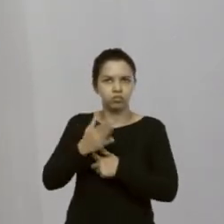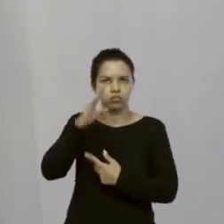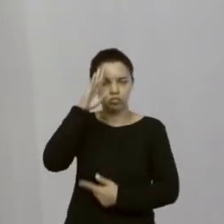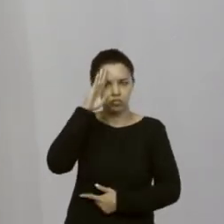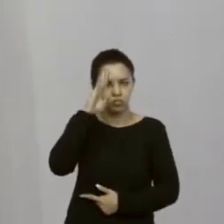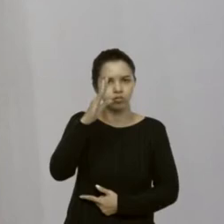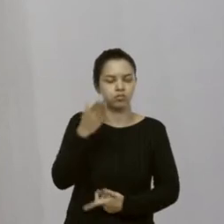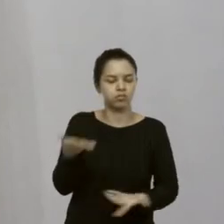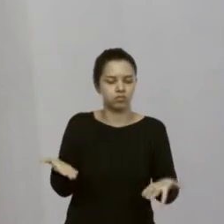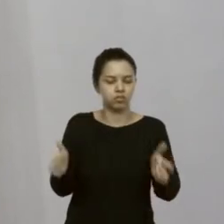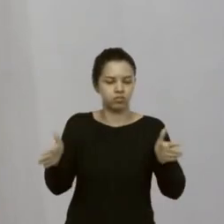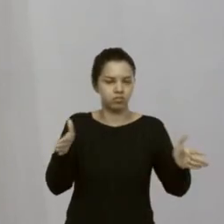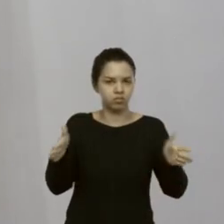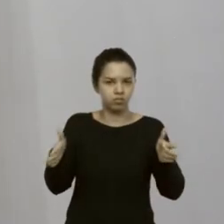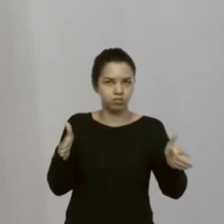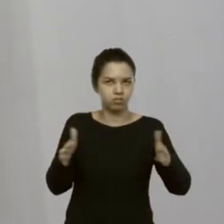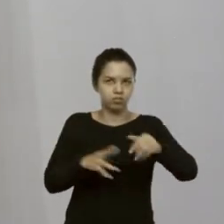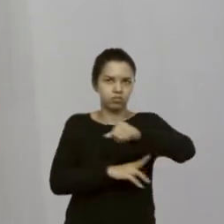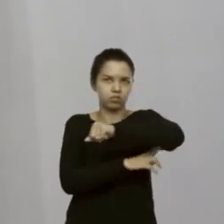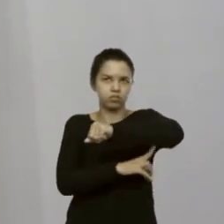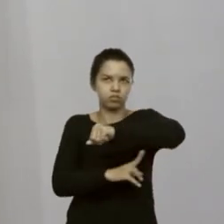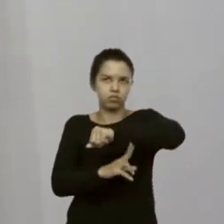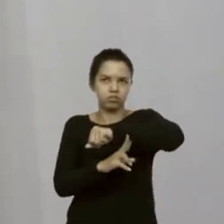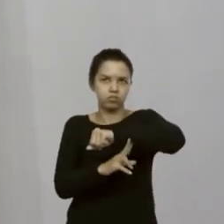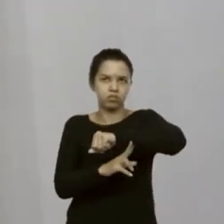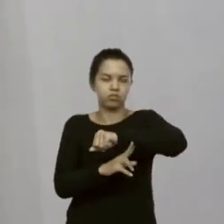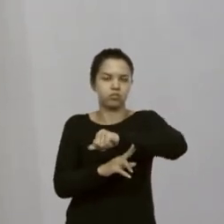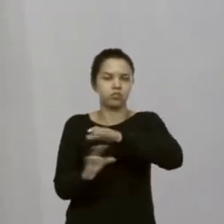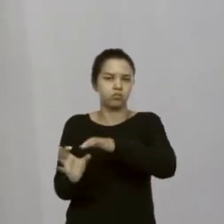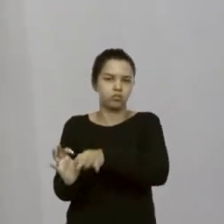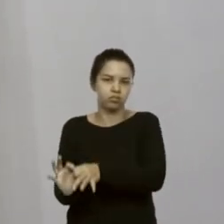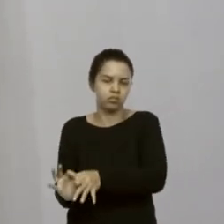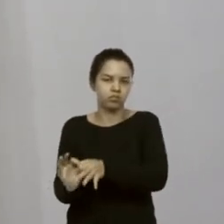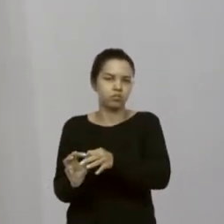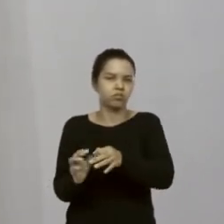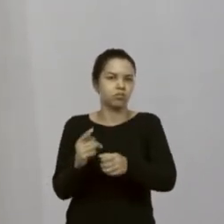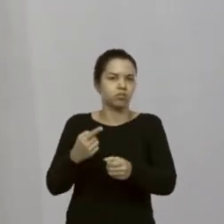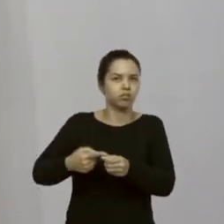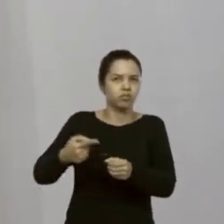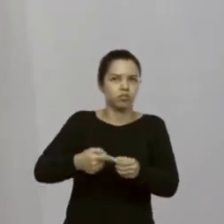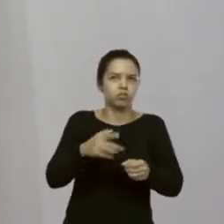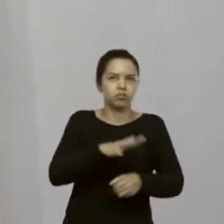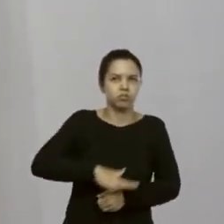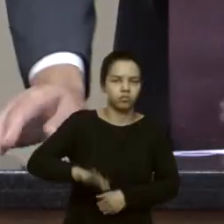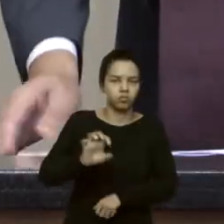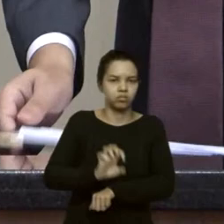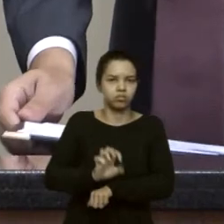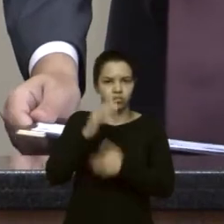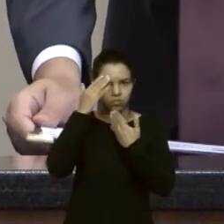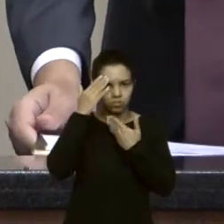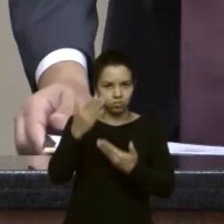as pontes que ligam municípios para o nosso todo estado. Muito obrigado, senhor presidente.